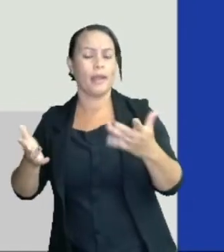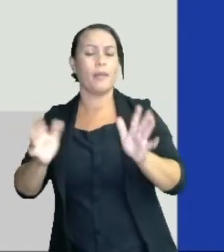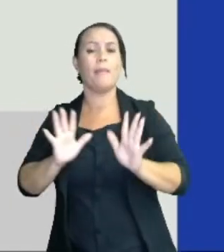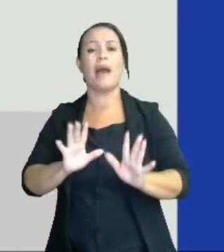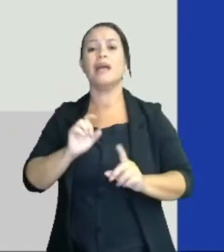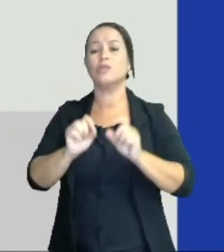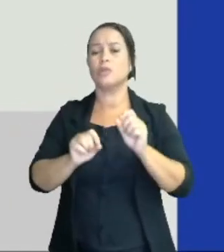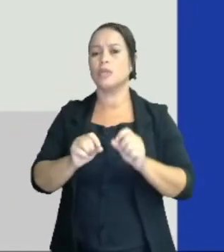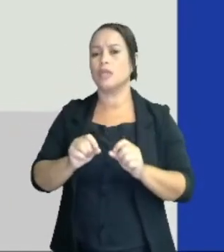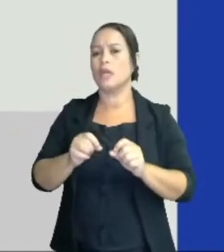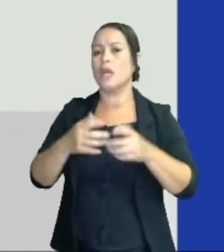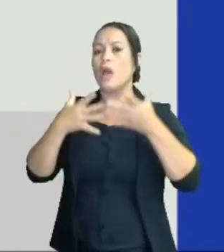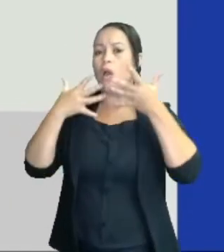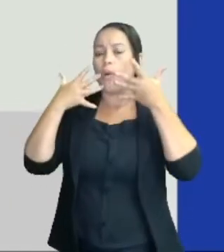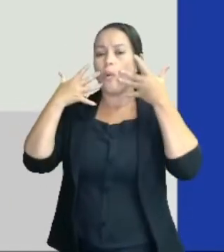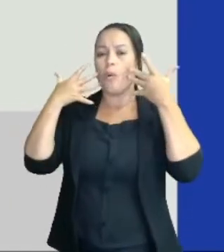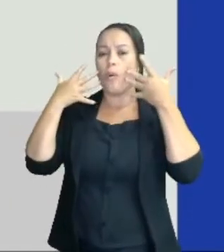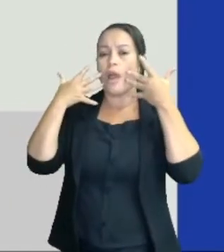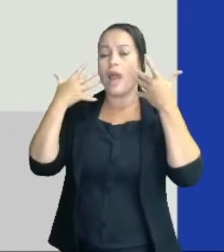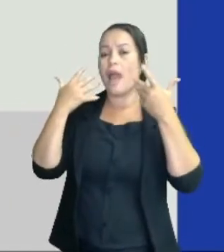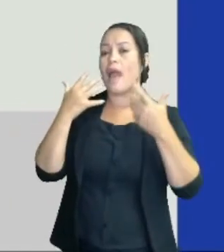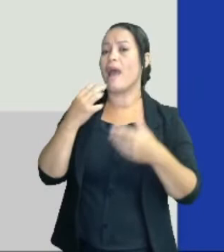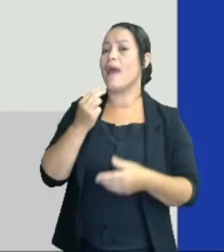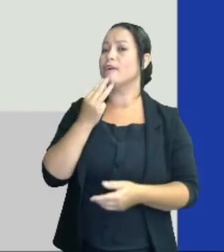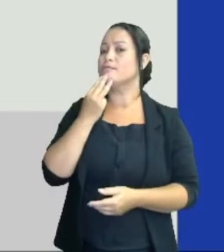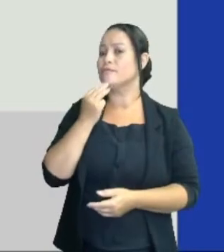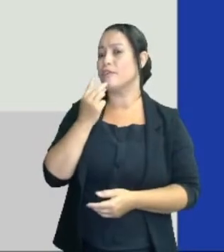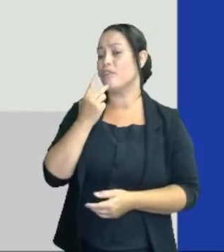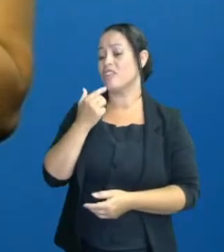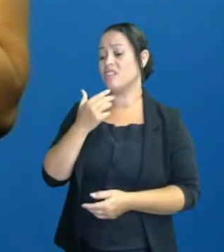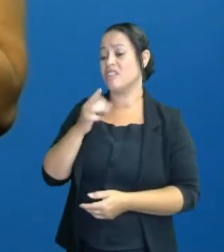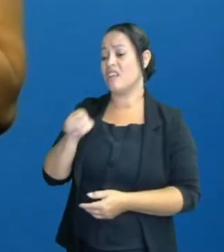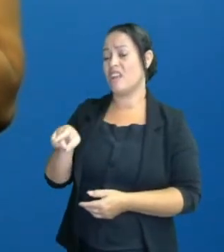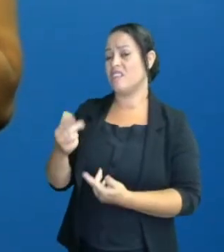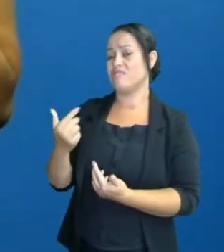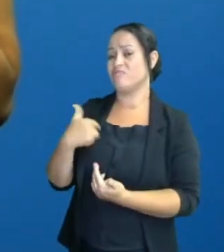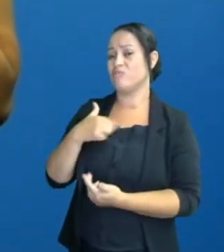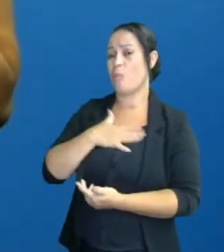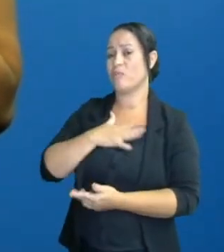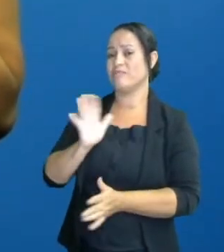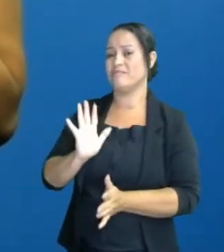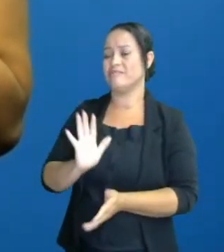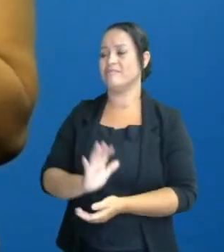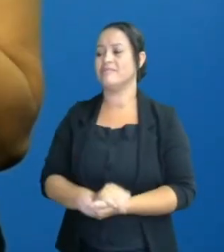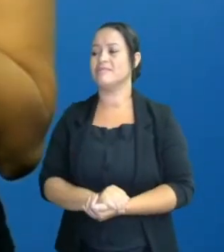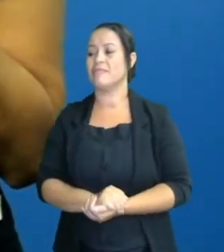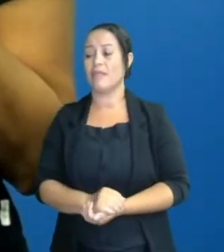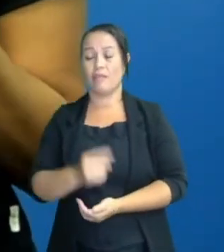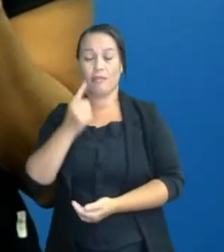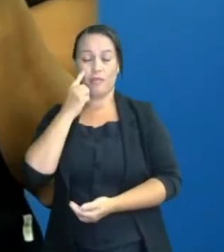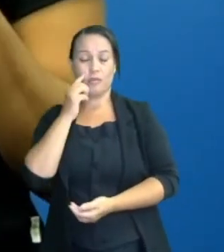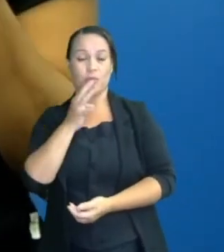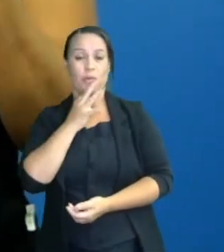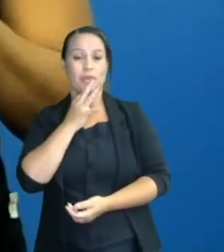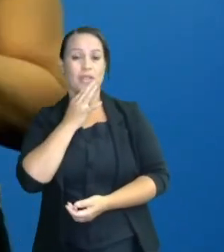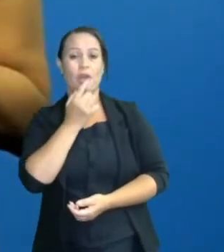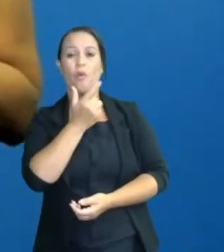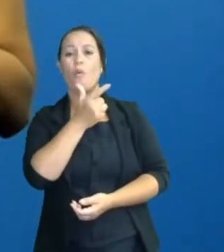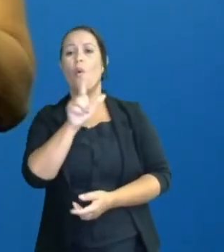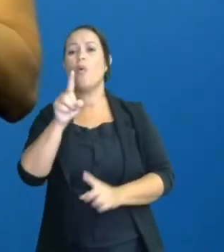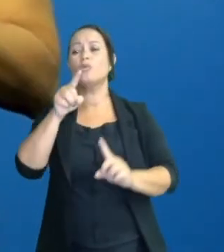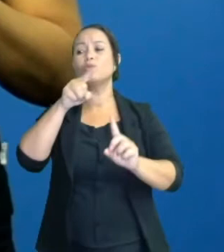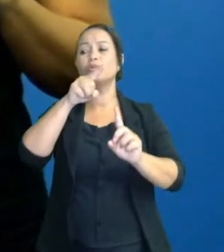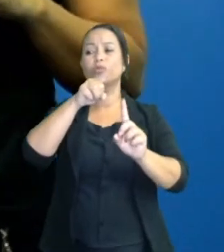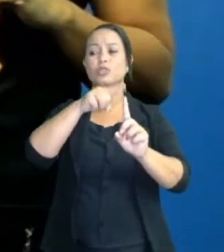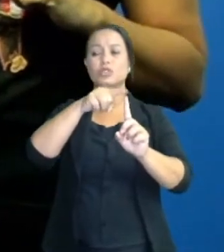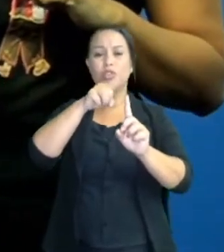o gatinho disse que aquela gatinha não fazia o tipo dele. Vamos conhecer agora outros